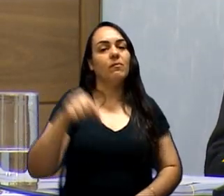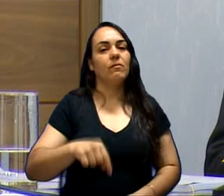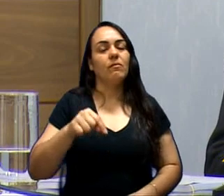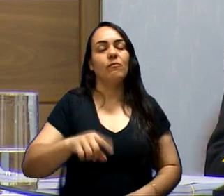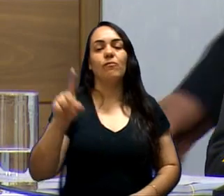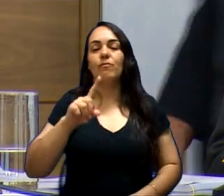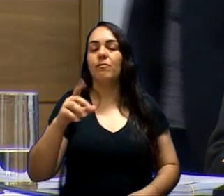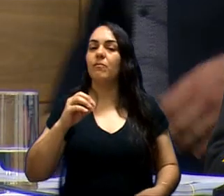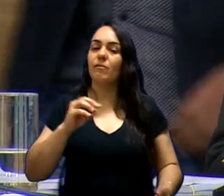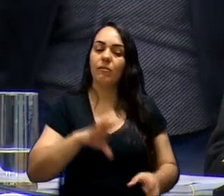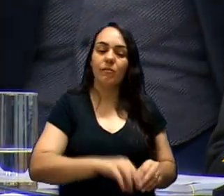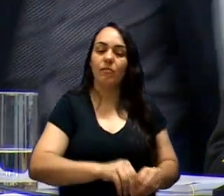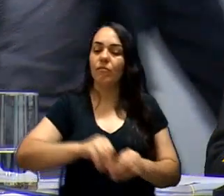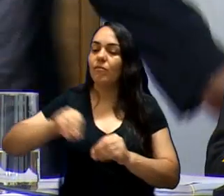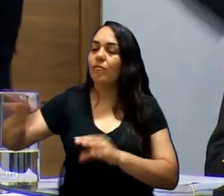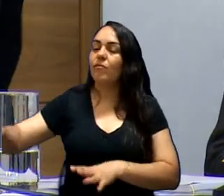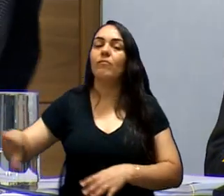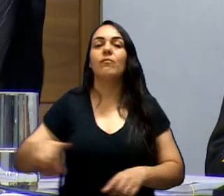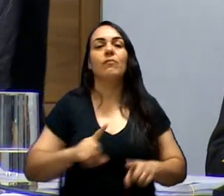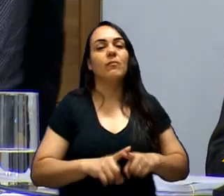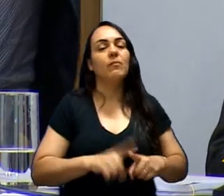se ausentem da sessão,